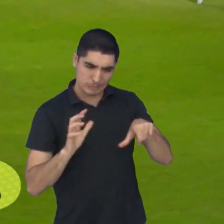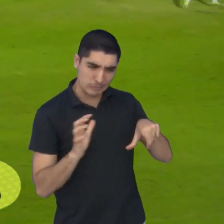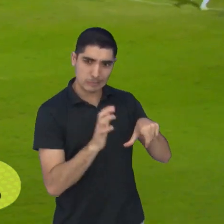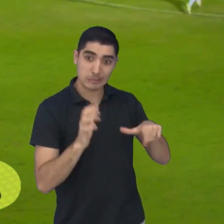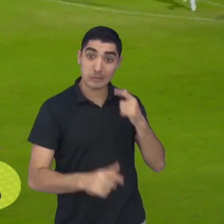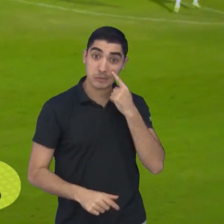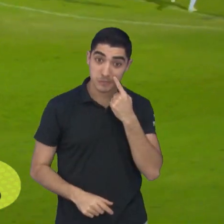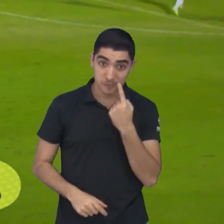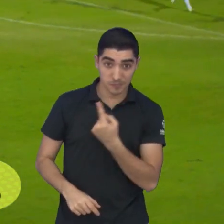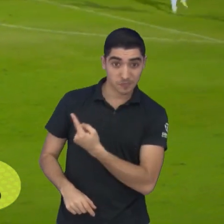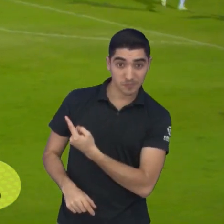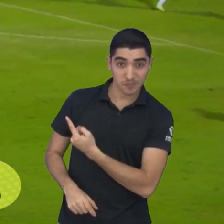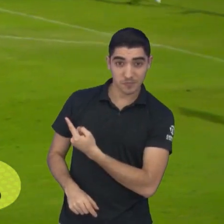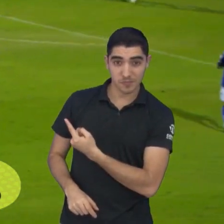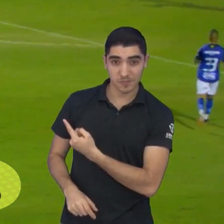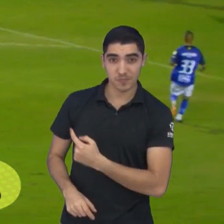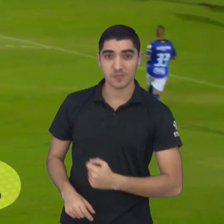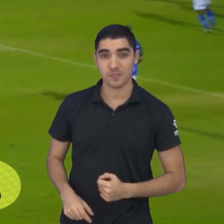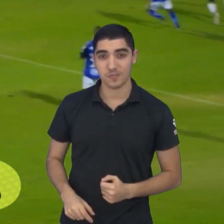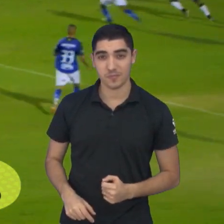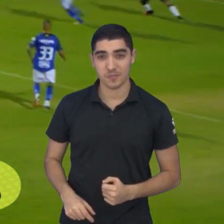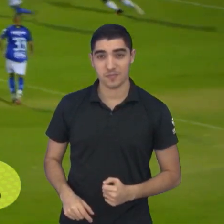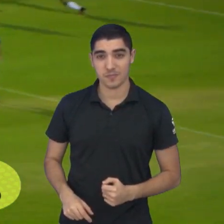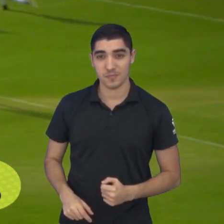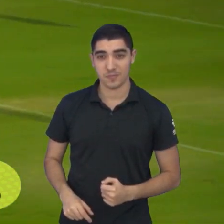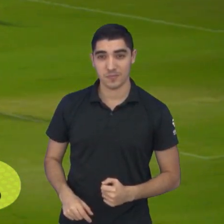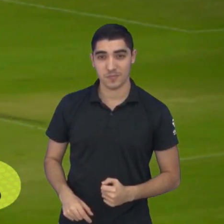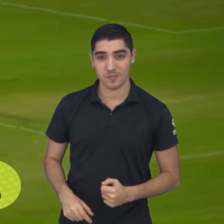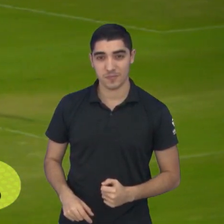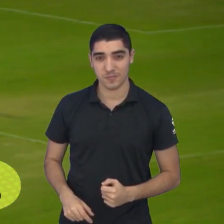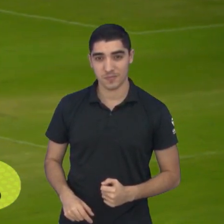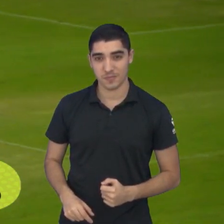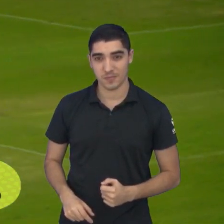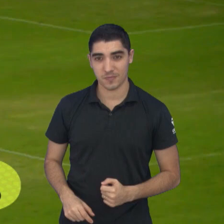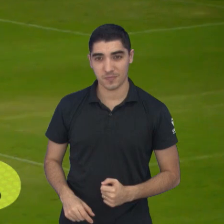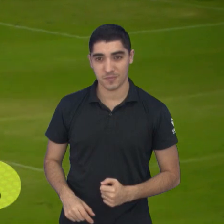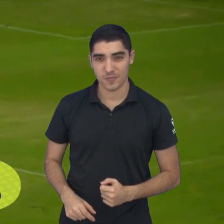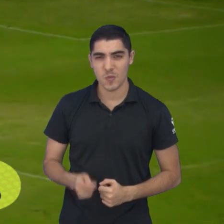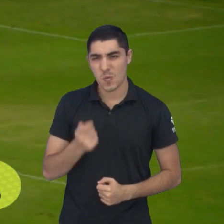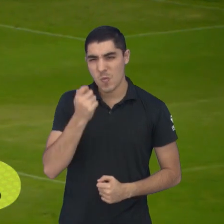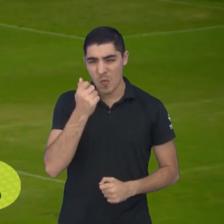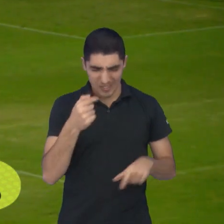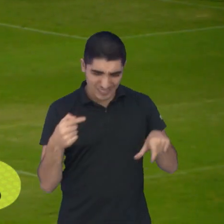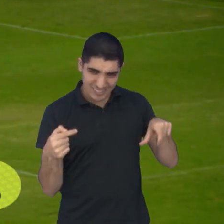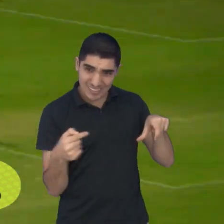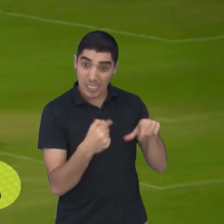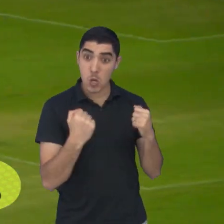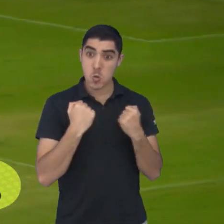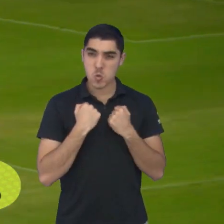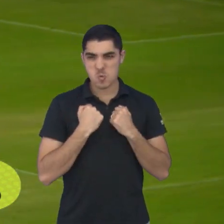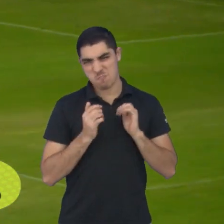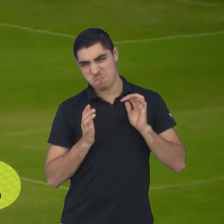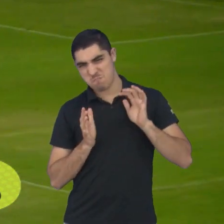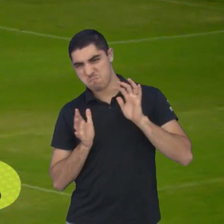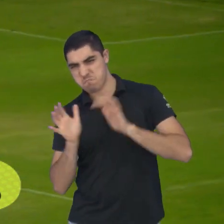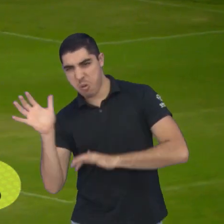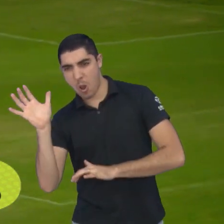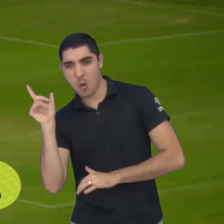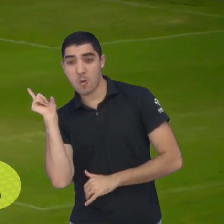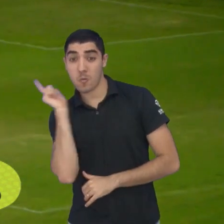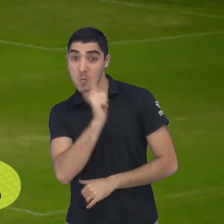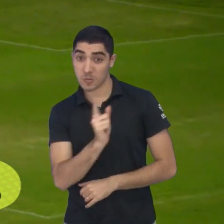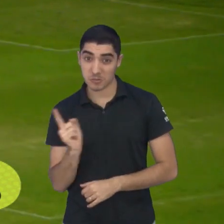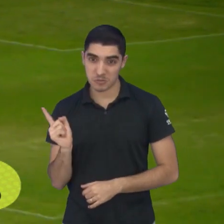Roca avançou, foi até o fundo e encontrou Franco no meio da área, que bateu no cantinho, mas André Luiz voou para fazer